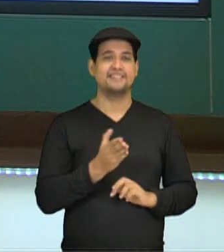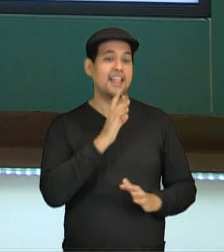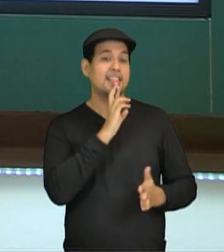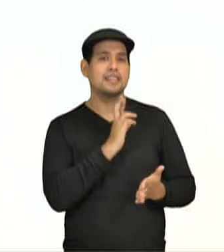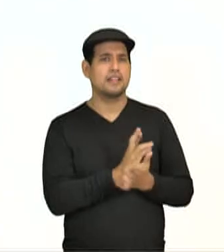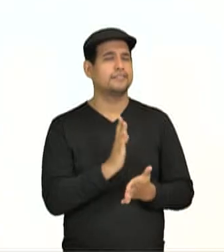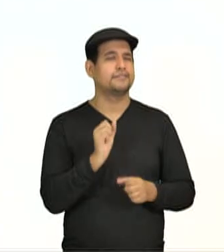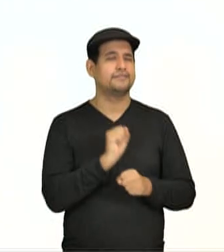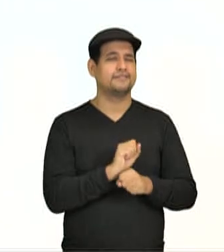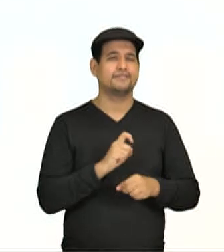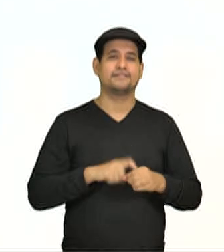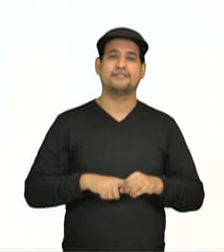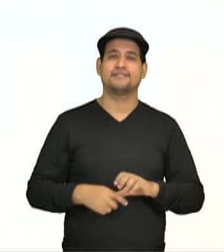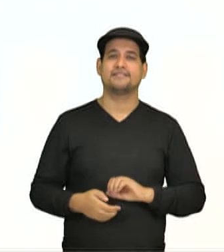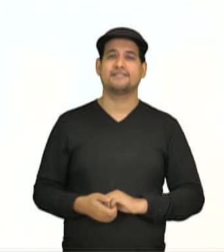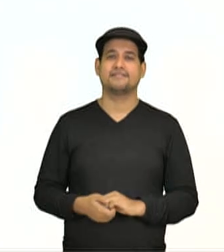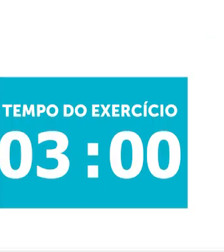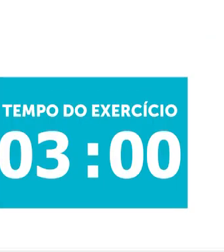Responde aí que eu já volto.